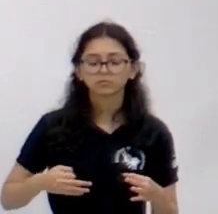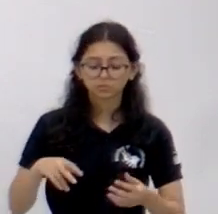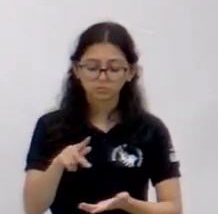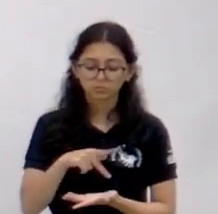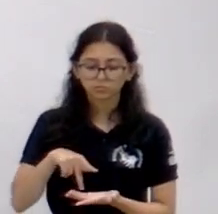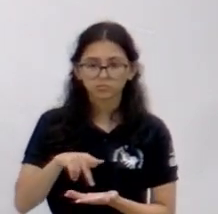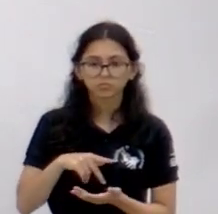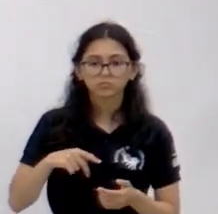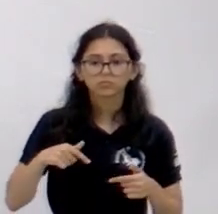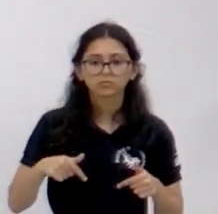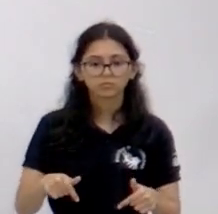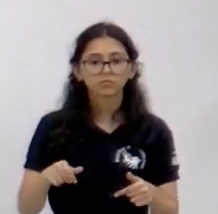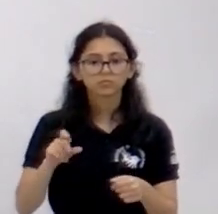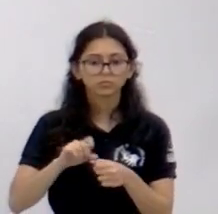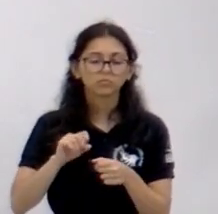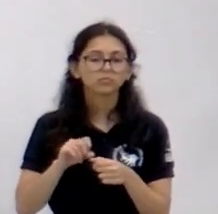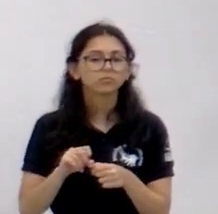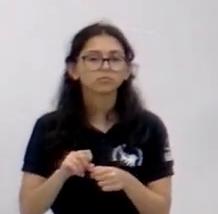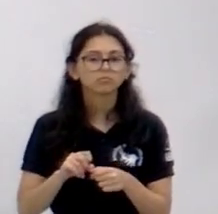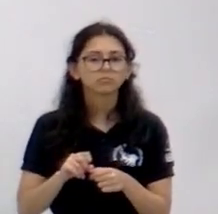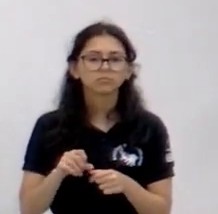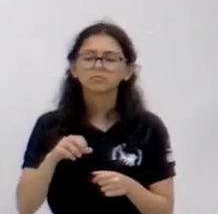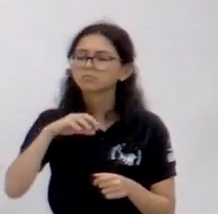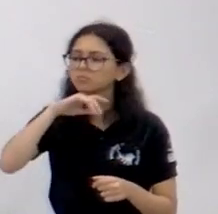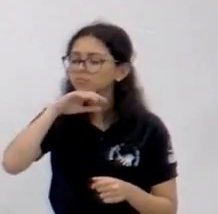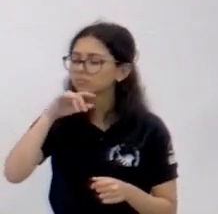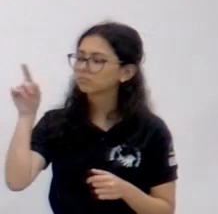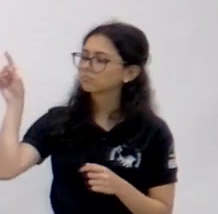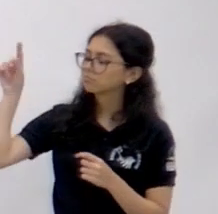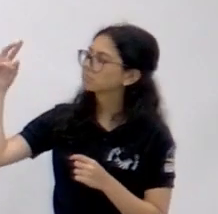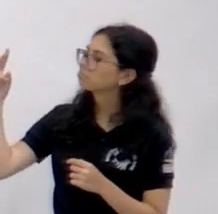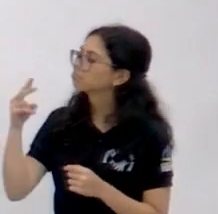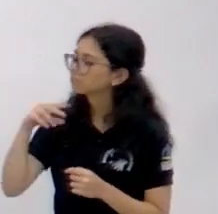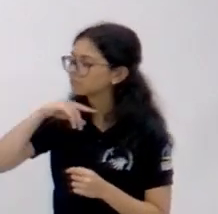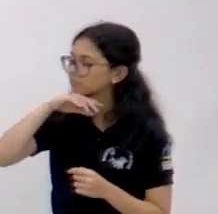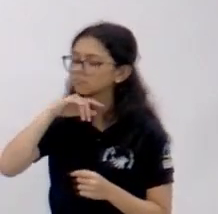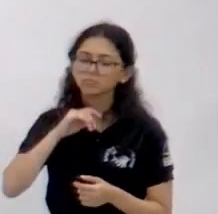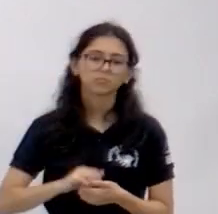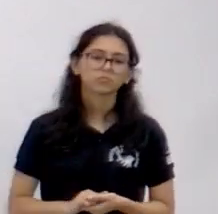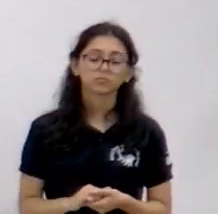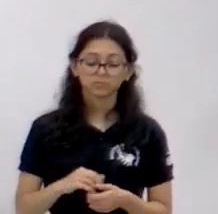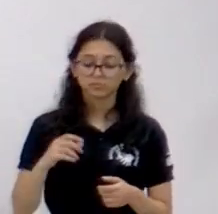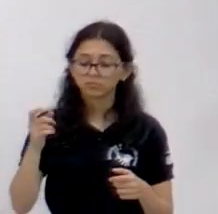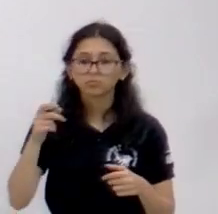isso o Senhor os entregou nas mãos dos midianitas por 7 anos.